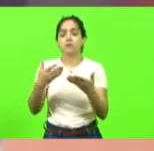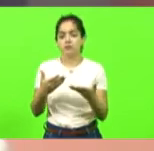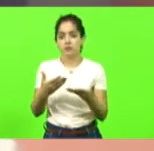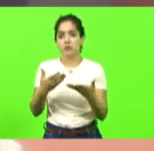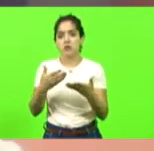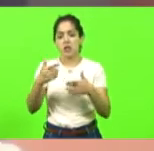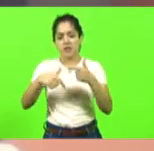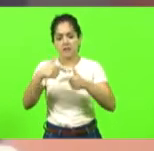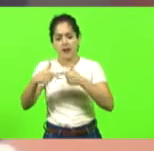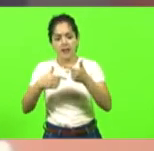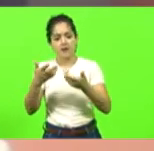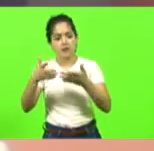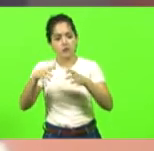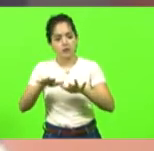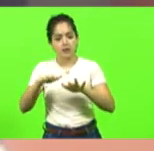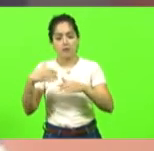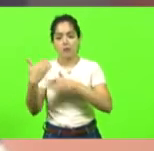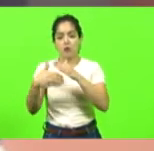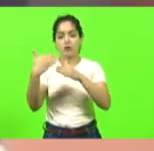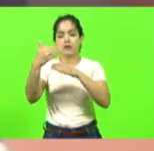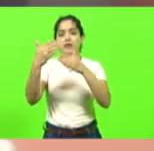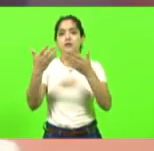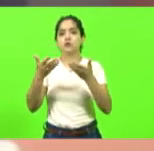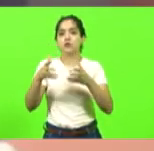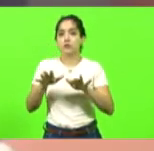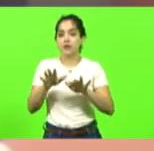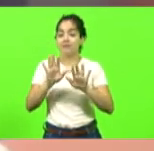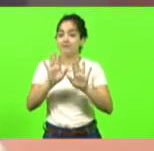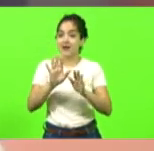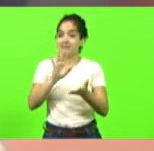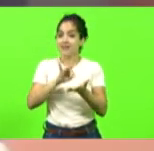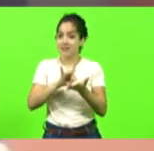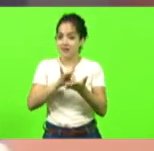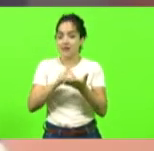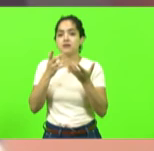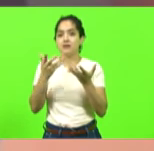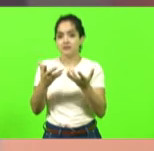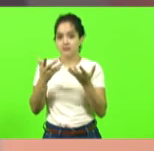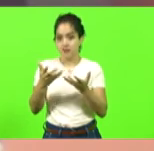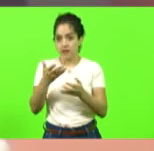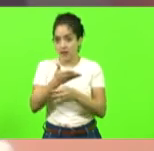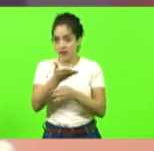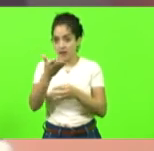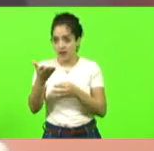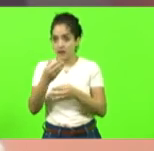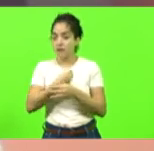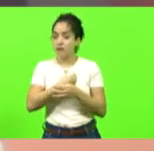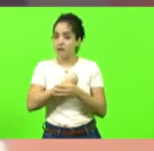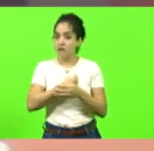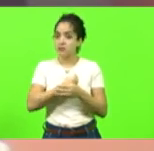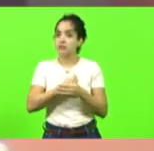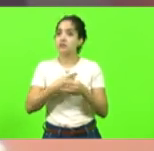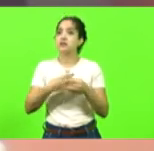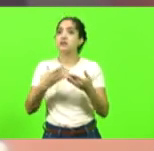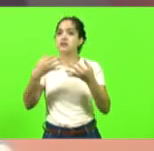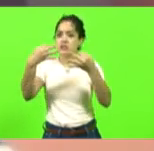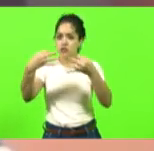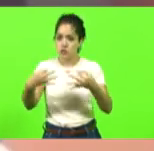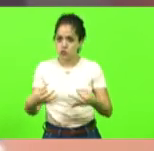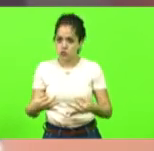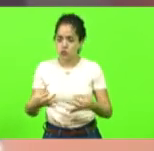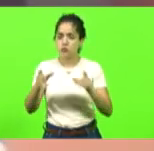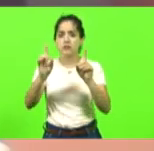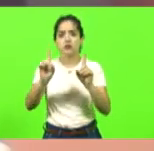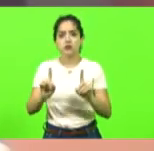não querem o progresso, quando, na verdade, eles querem é que a vida seja justa e digna